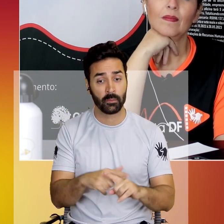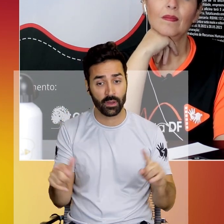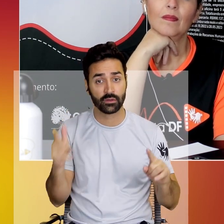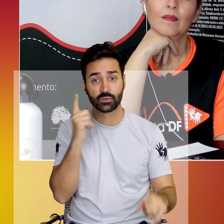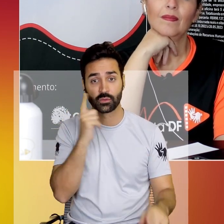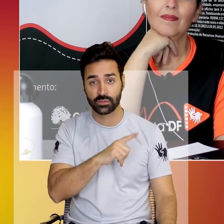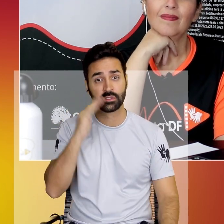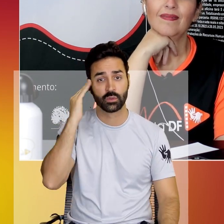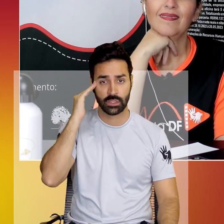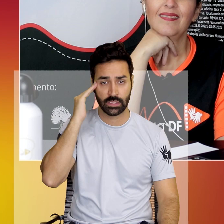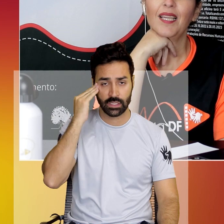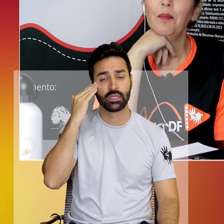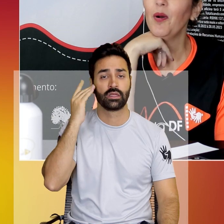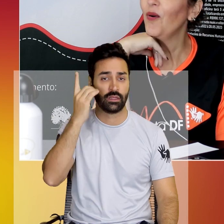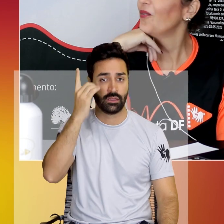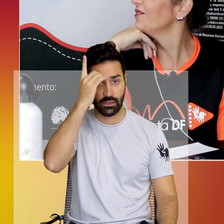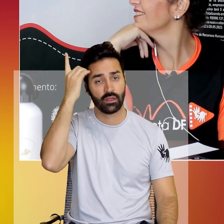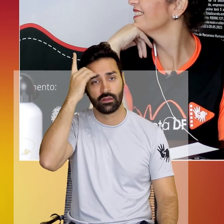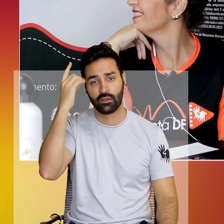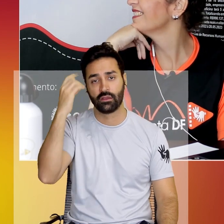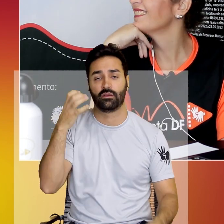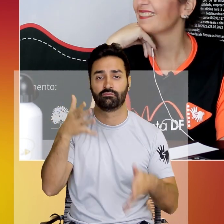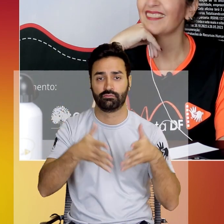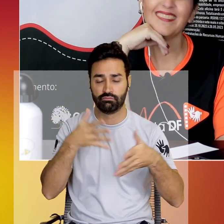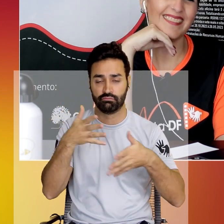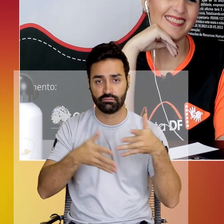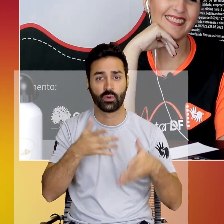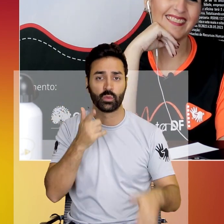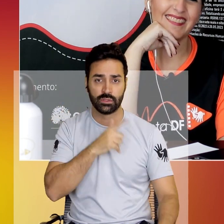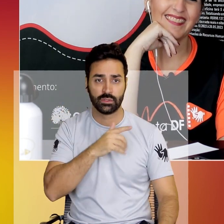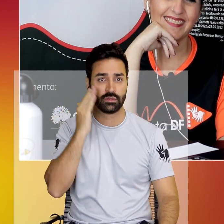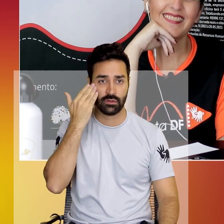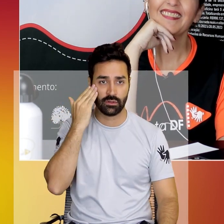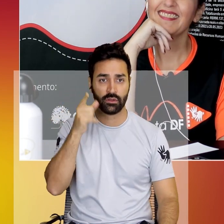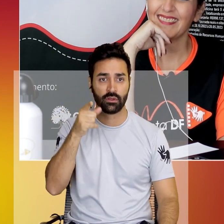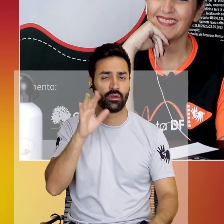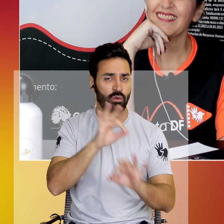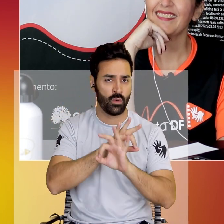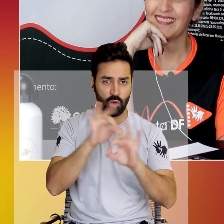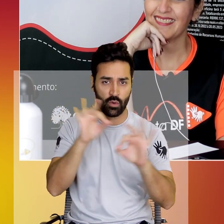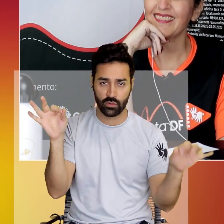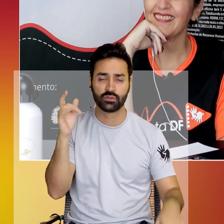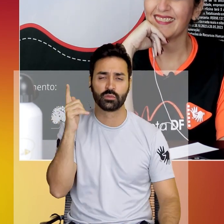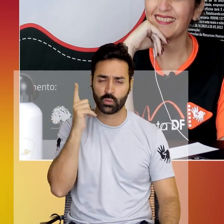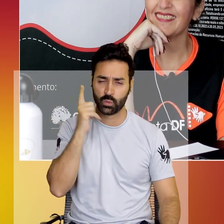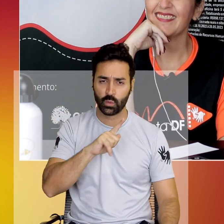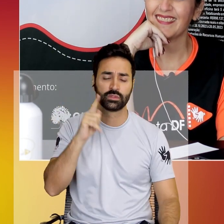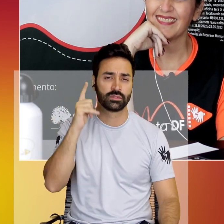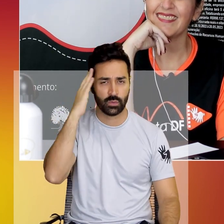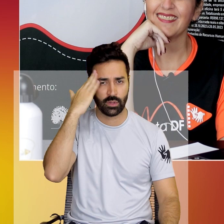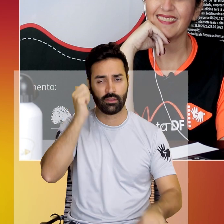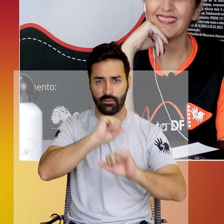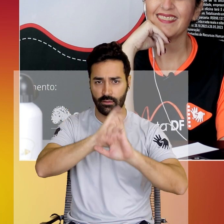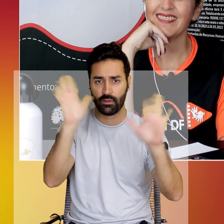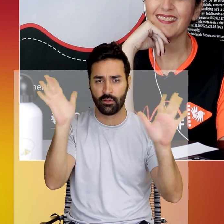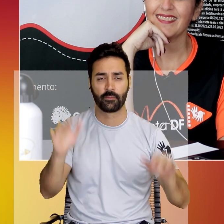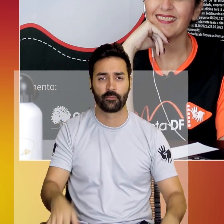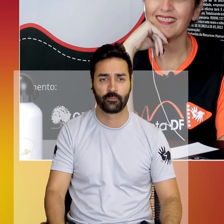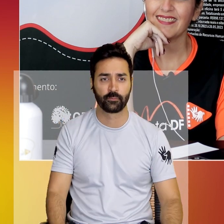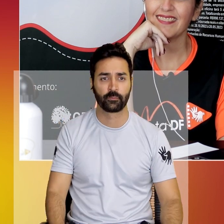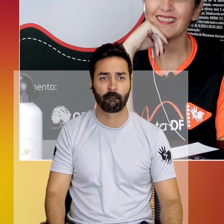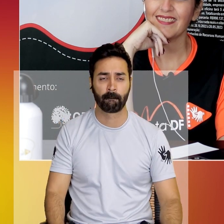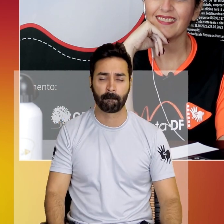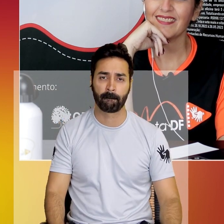Daniel sinaliza. Que bom. Ele é ótimo, eu consigo entender direitinho, assim. E